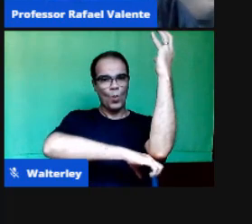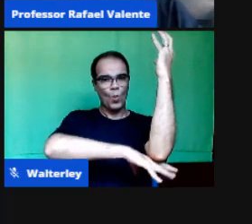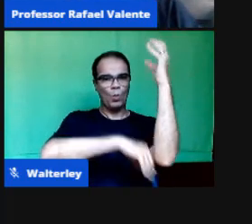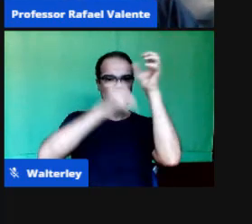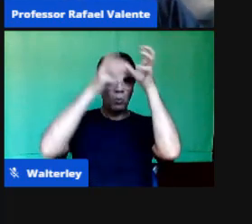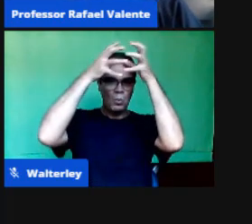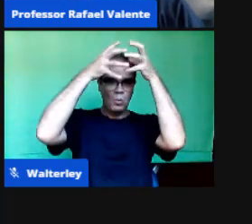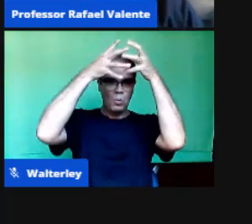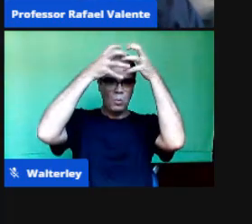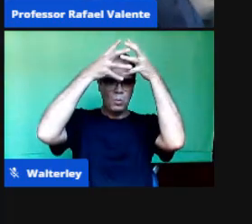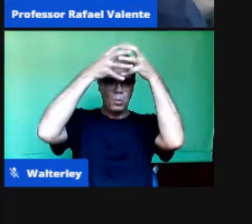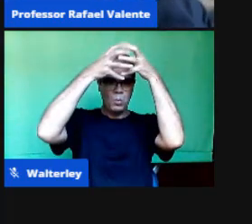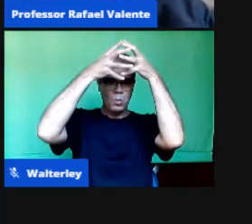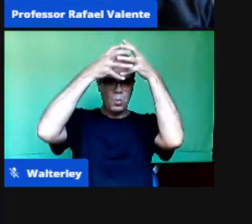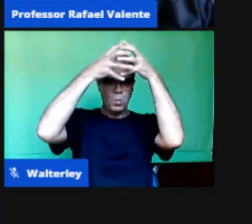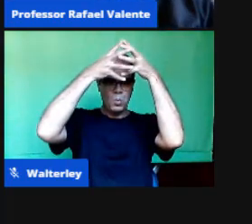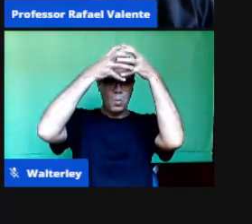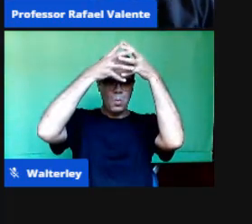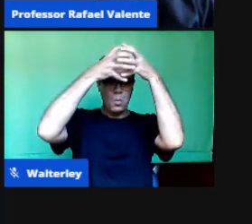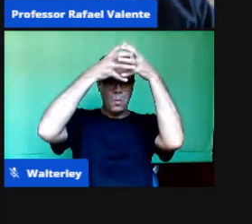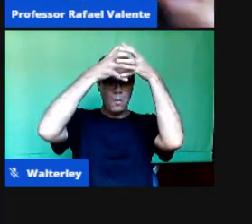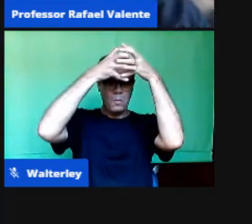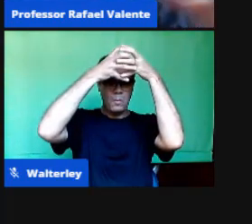Eu associo,